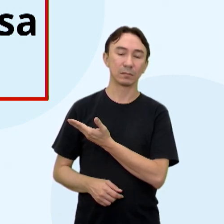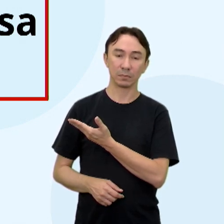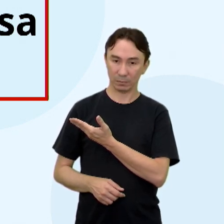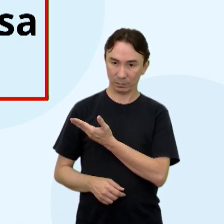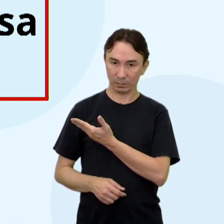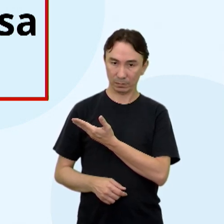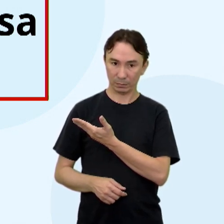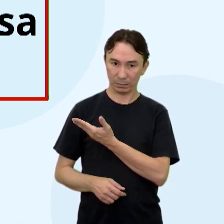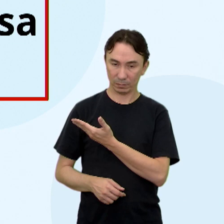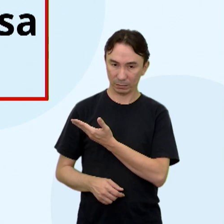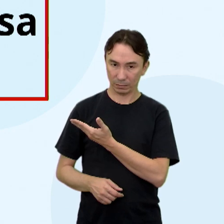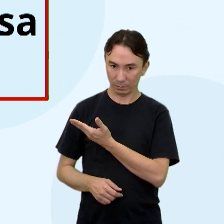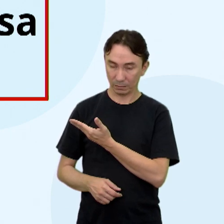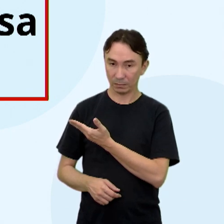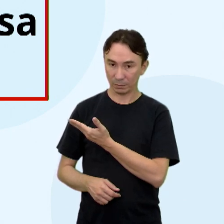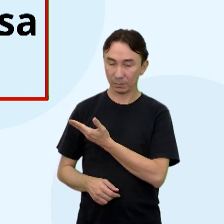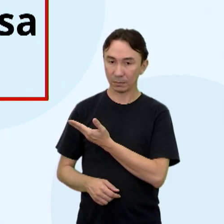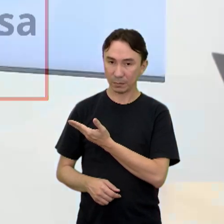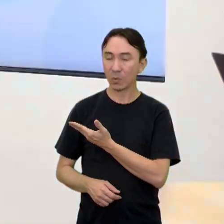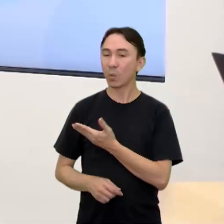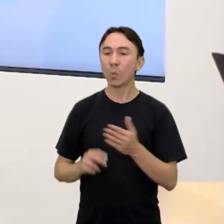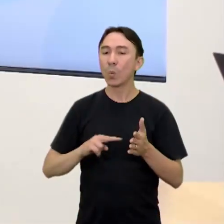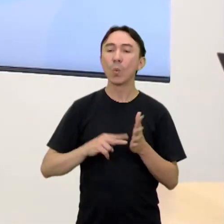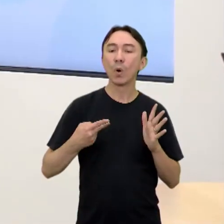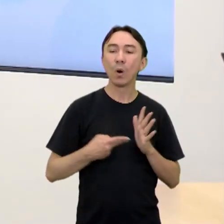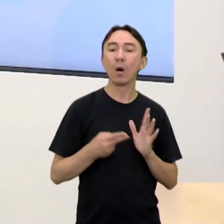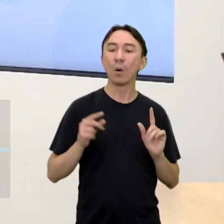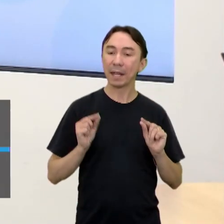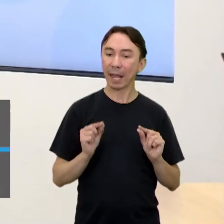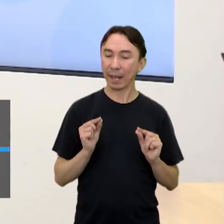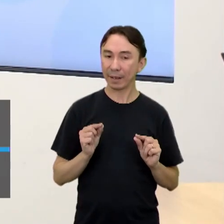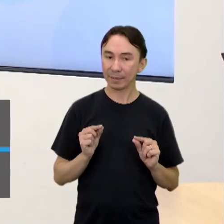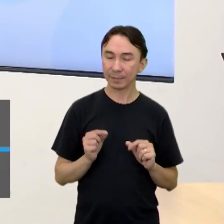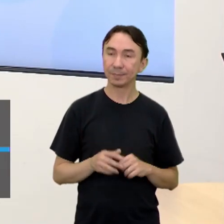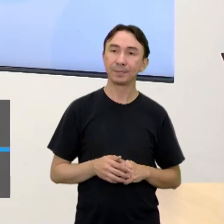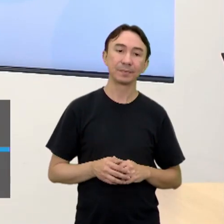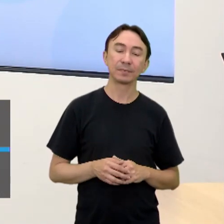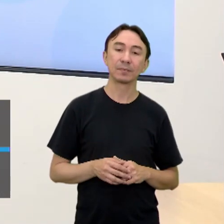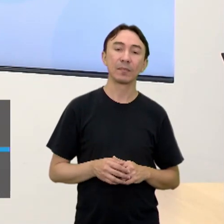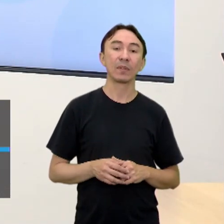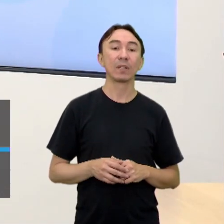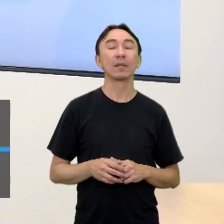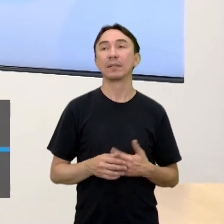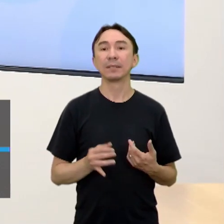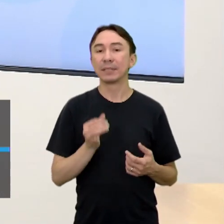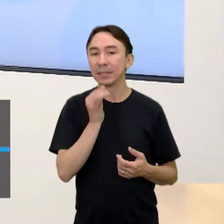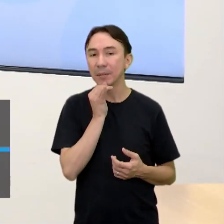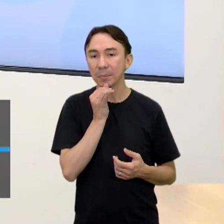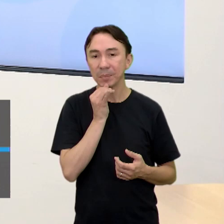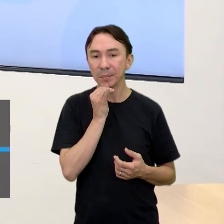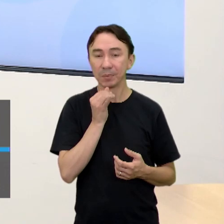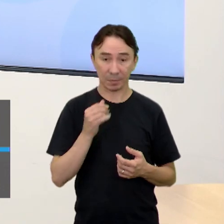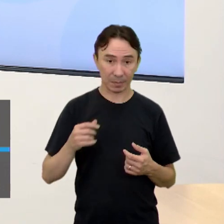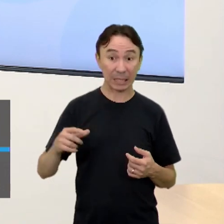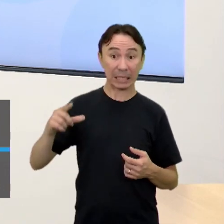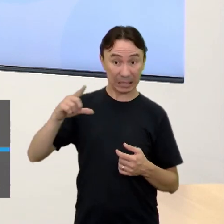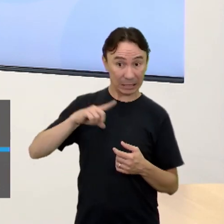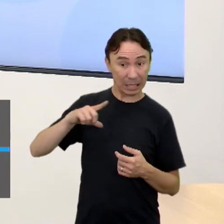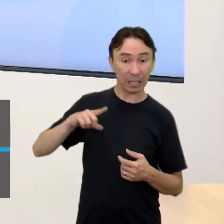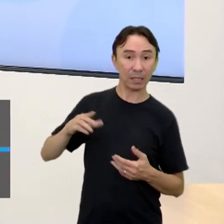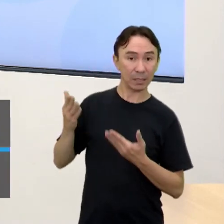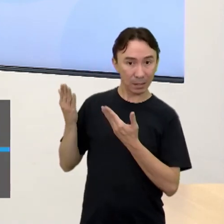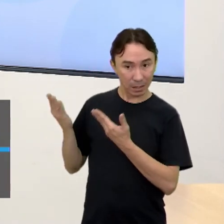Commons. Creative Commons. O que isso significa? Isso significa que quando eu estou com isso aqui, eu